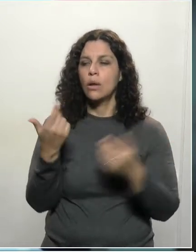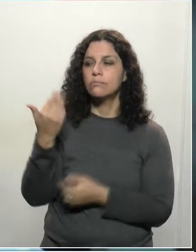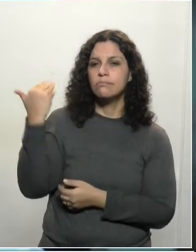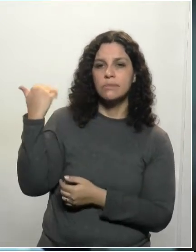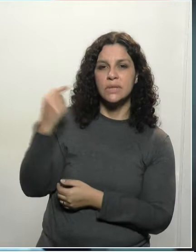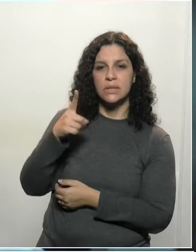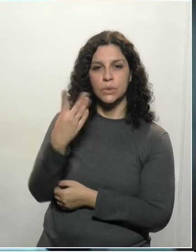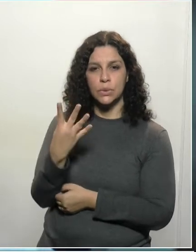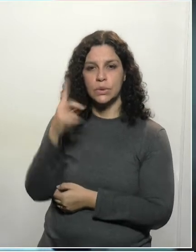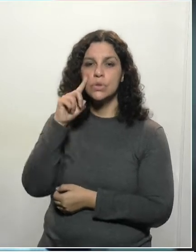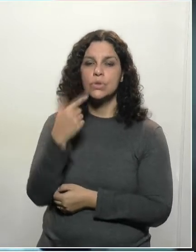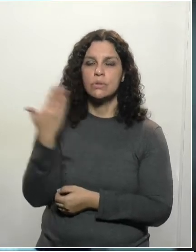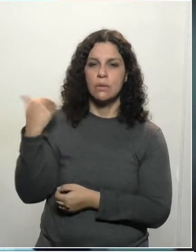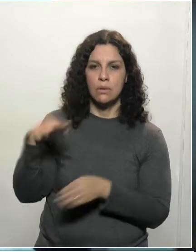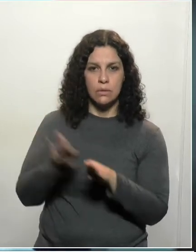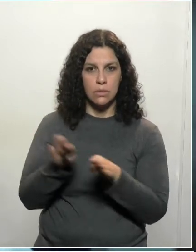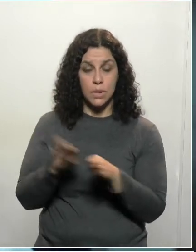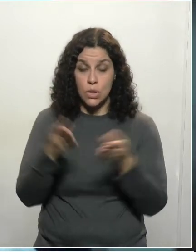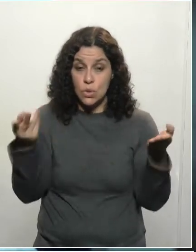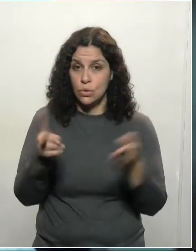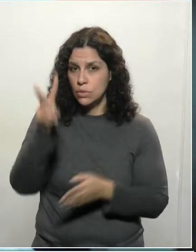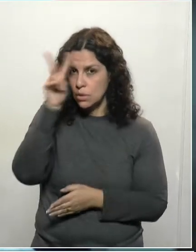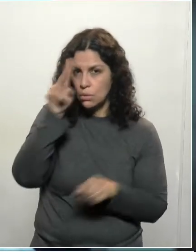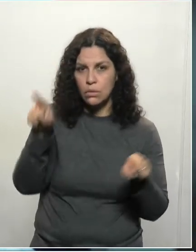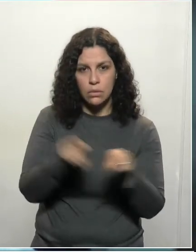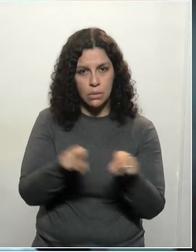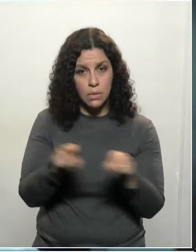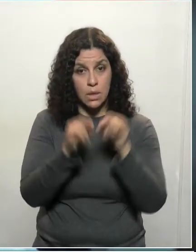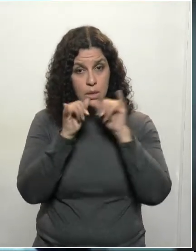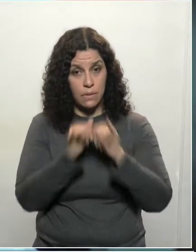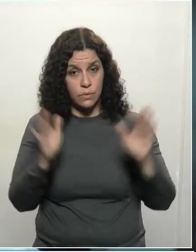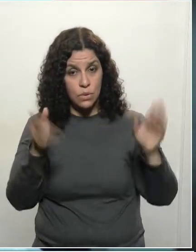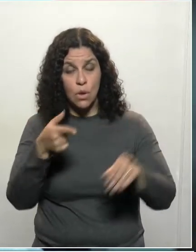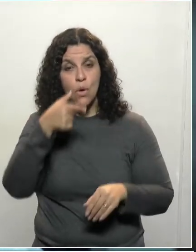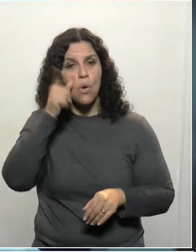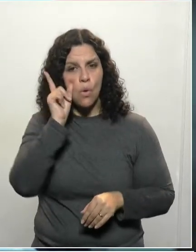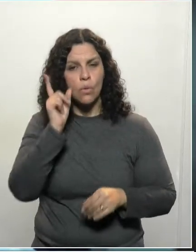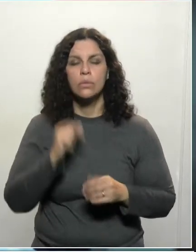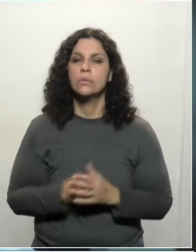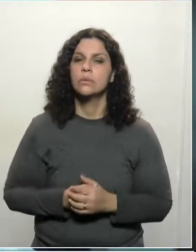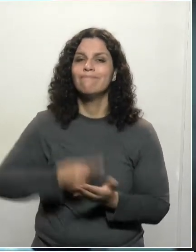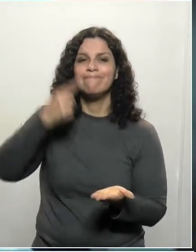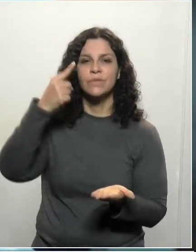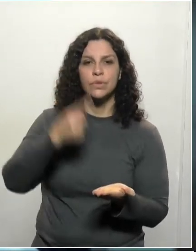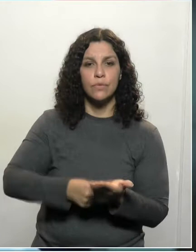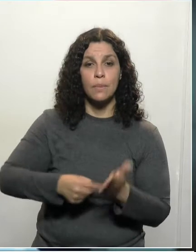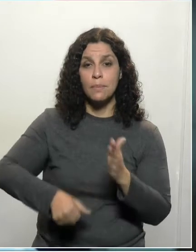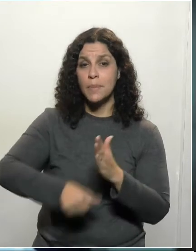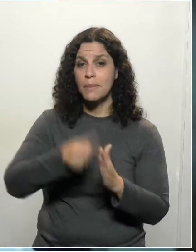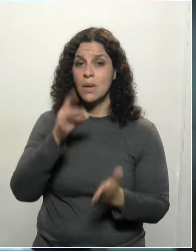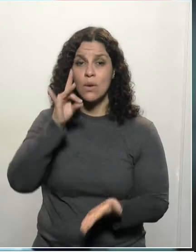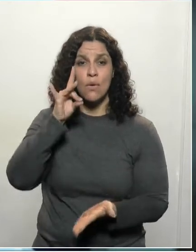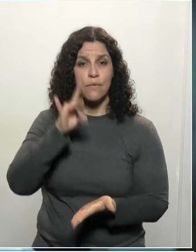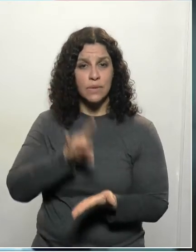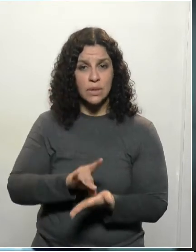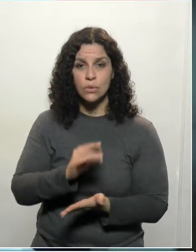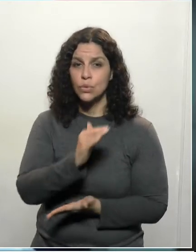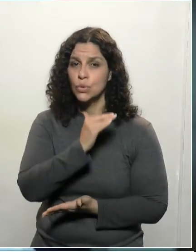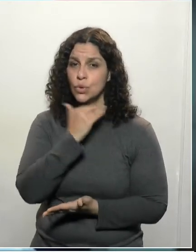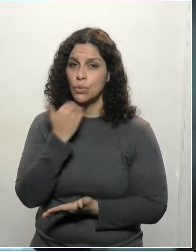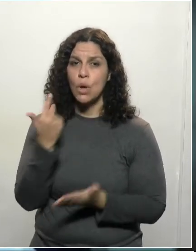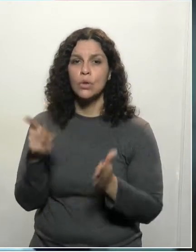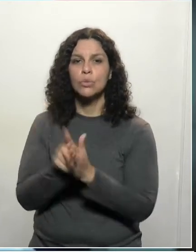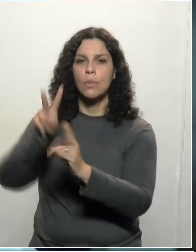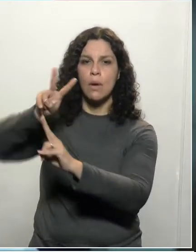atrás. E também, nesta segunda-feira, como foi mencionado aqui ontem, foi confirmado o primeiro caso oficial de morte no